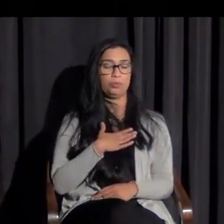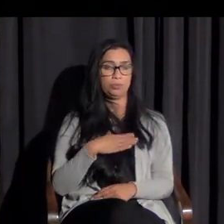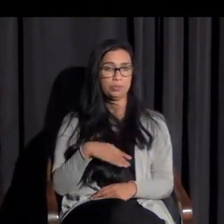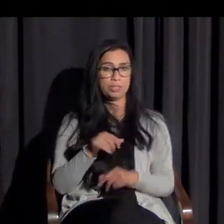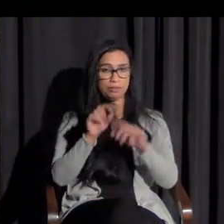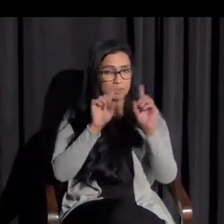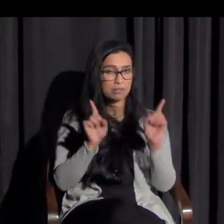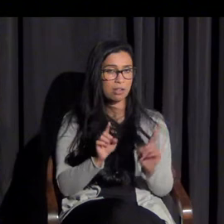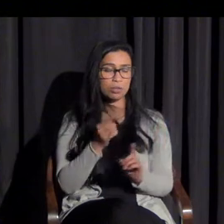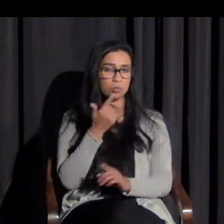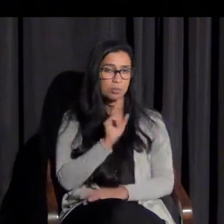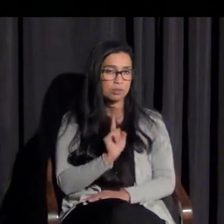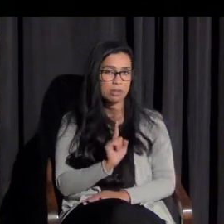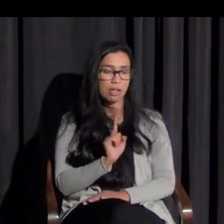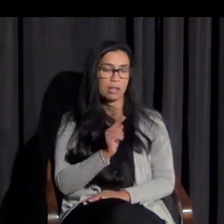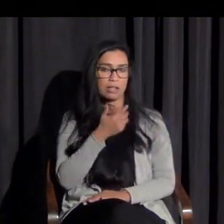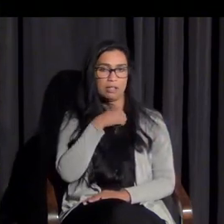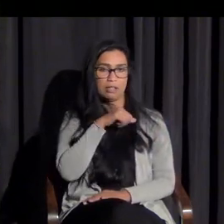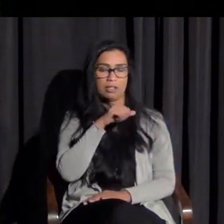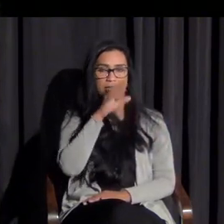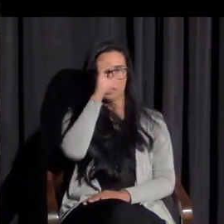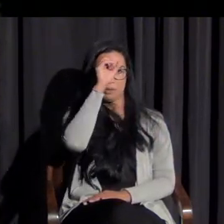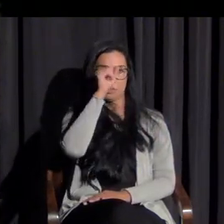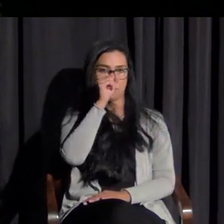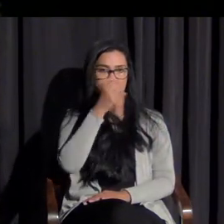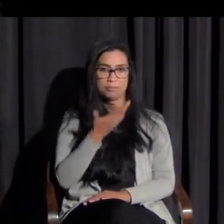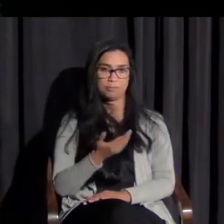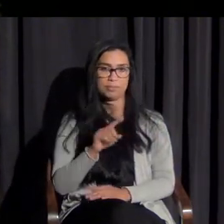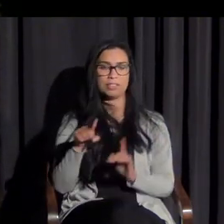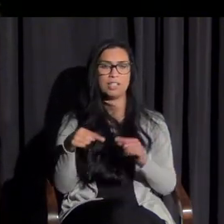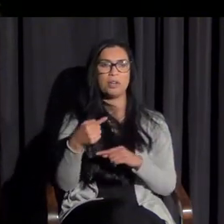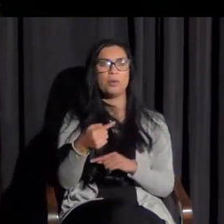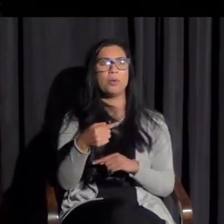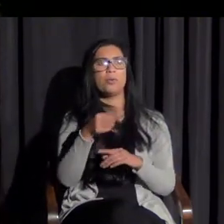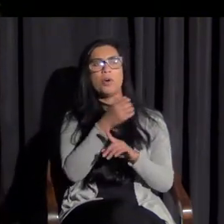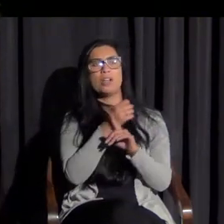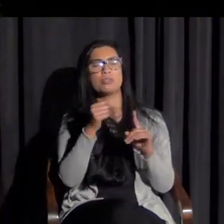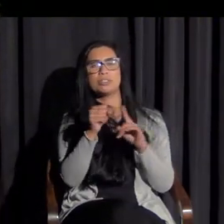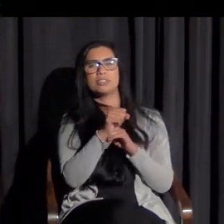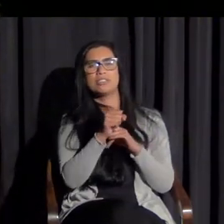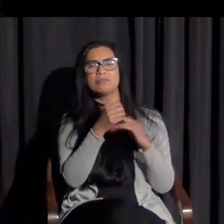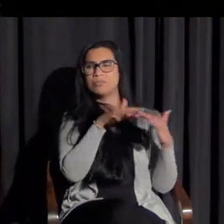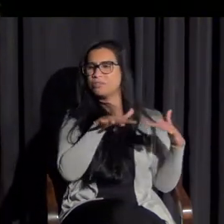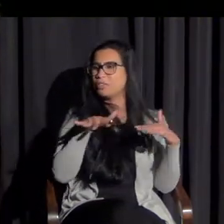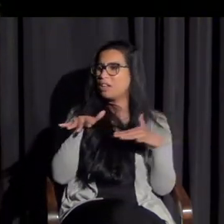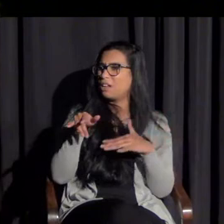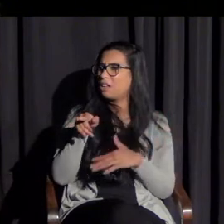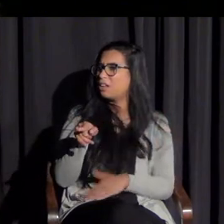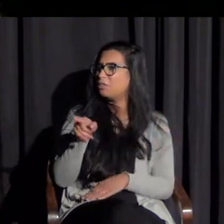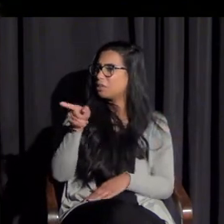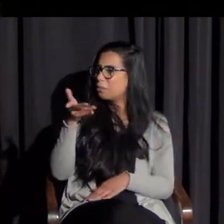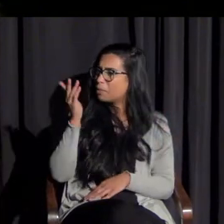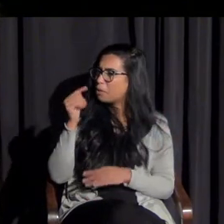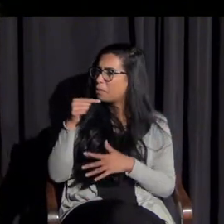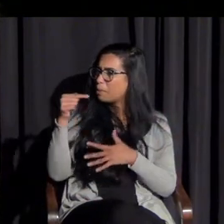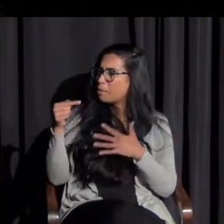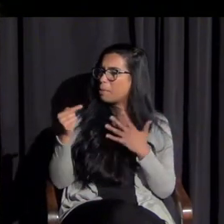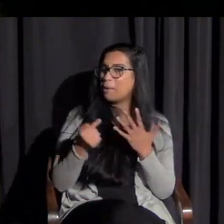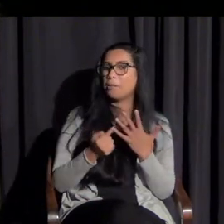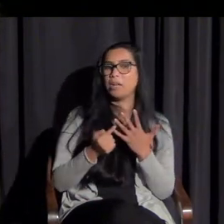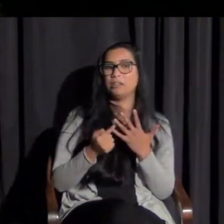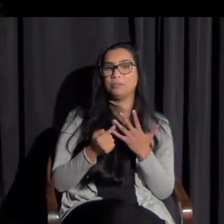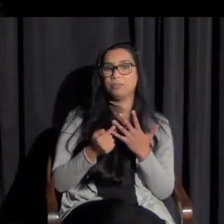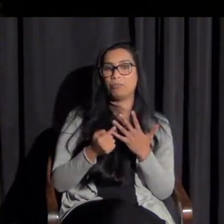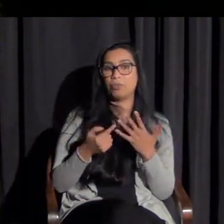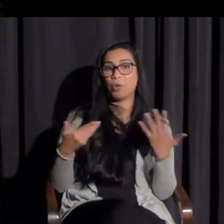Então, se eu fosse buscar lá fora o caminho de entender o que ele tinha, hoje eu ainda estaria batendo nele, entendendo que ele